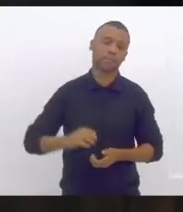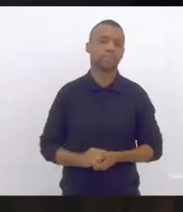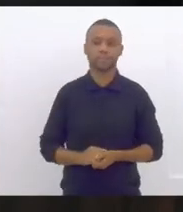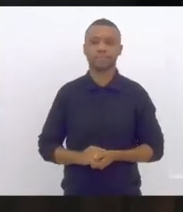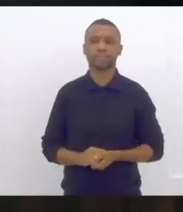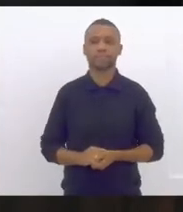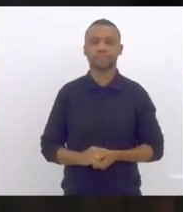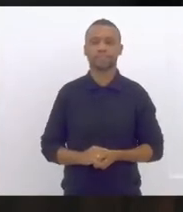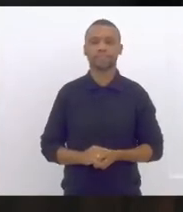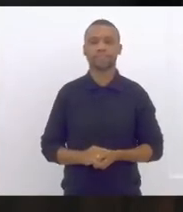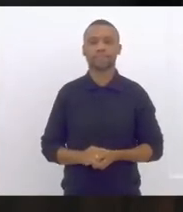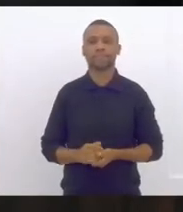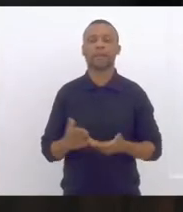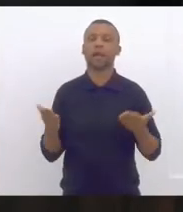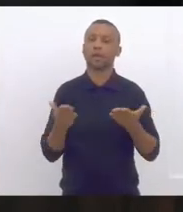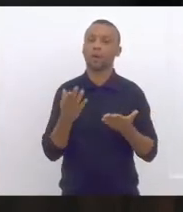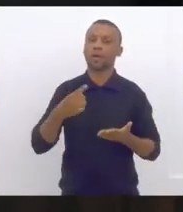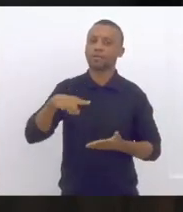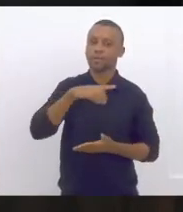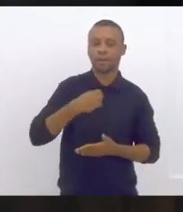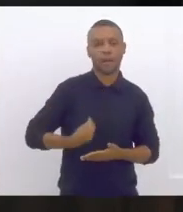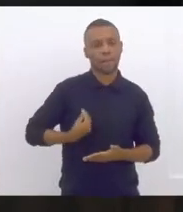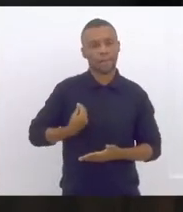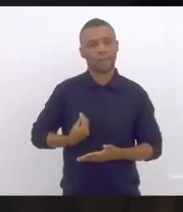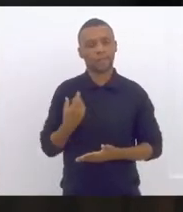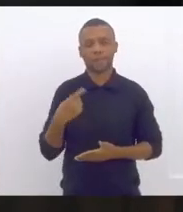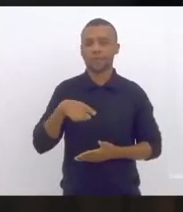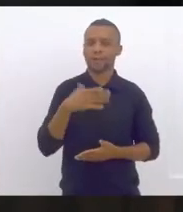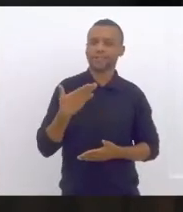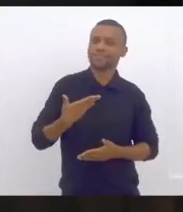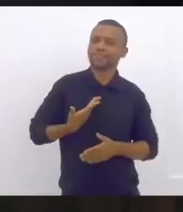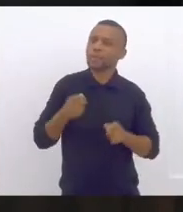deixar vocês com a presença da nossa competente